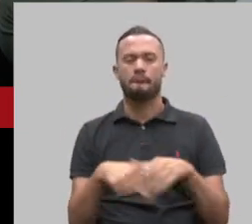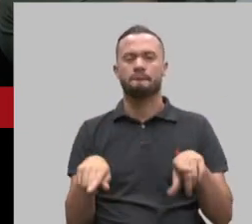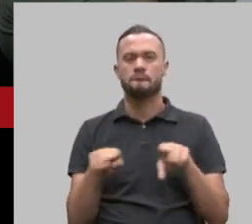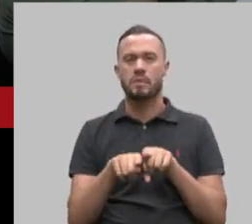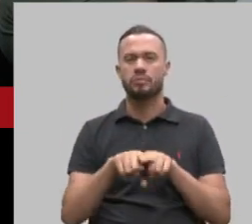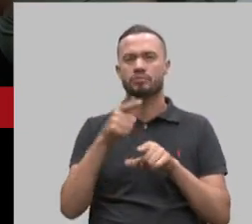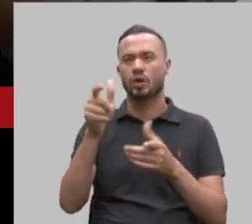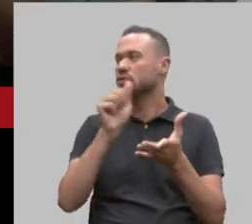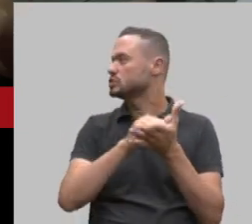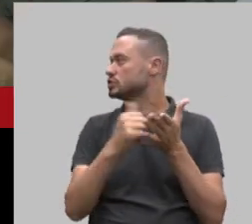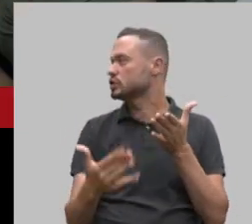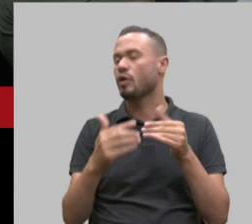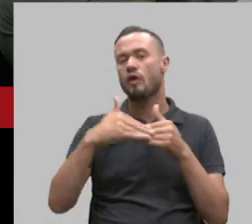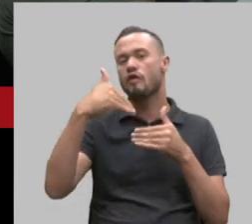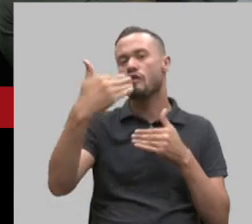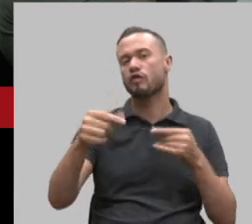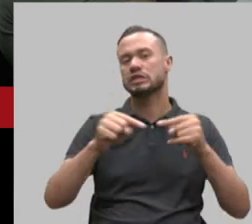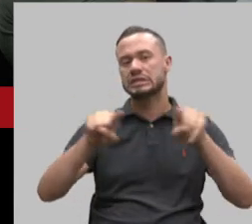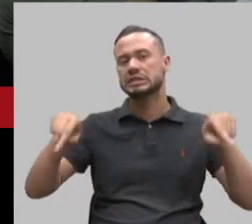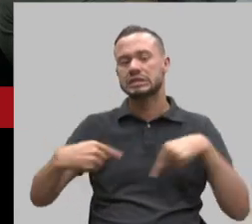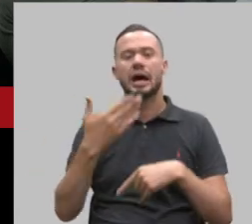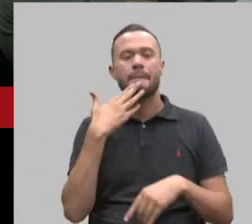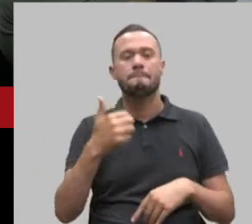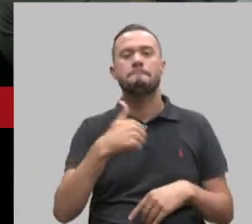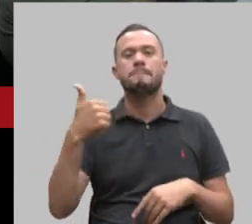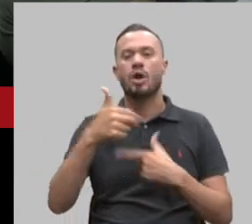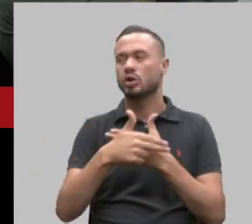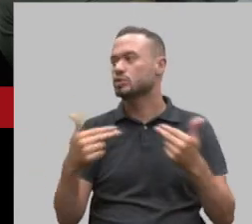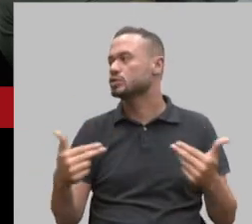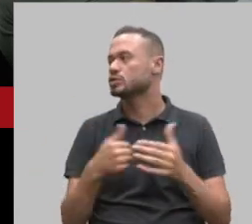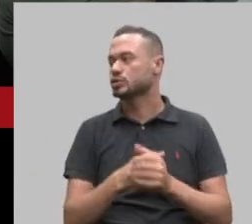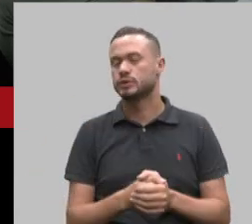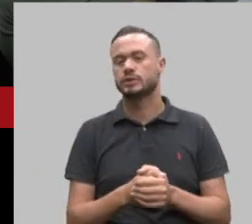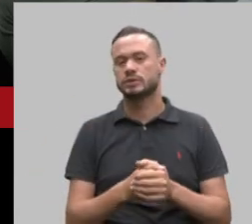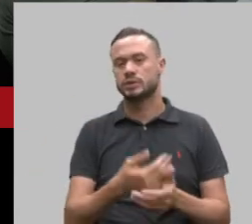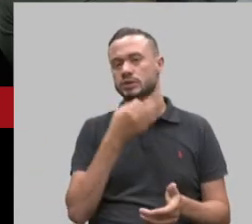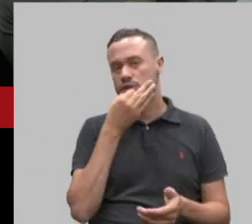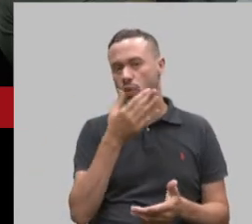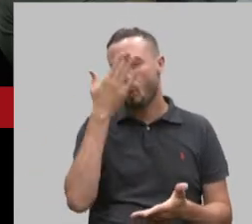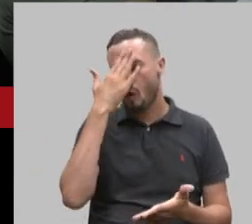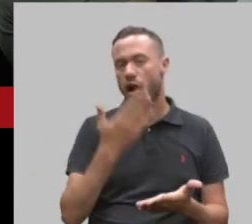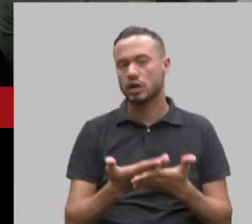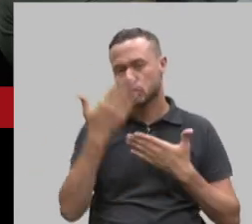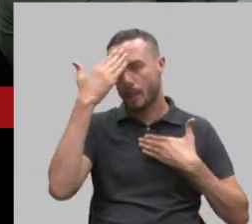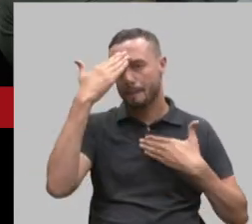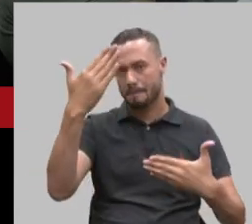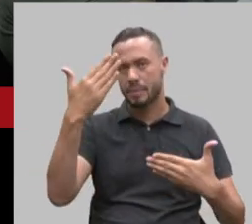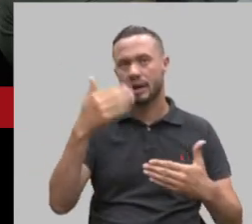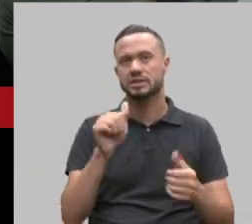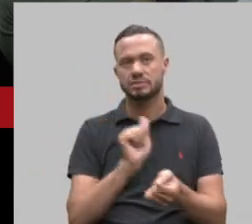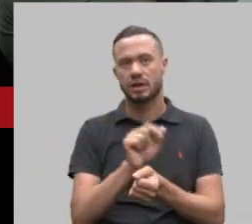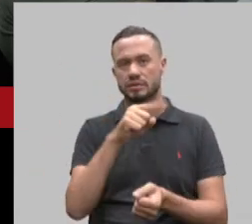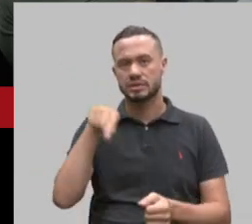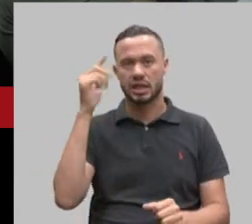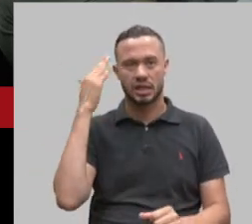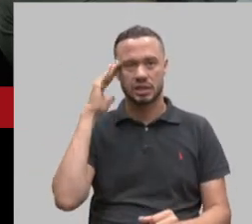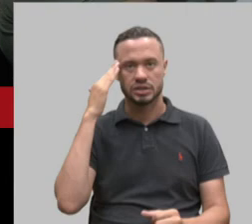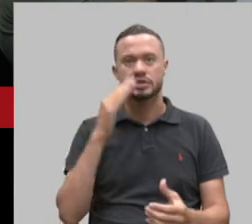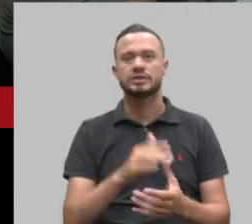fora da sala que que melhorem a nossa retórica ou algo do tipo eu acredito nisso então muito obrigado Espero que